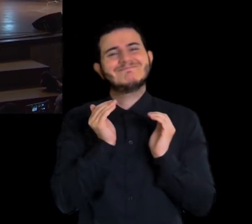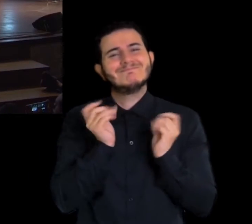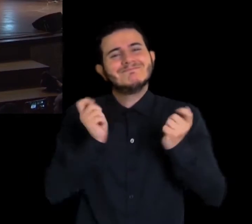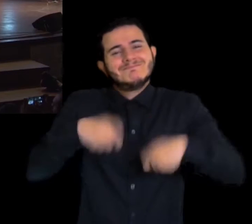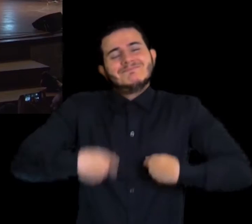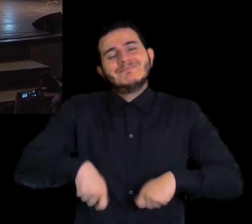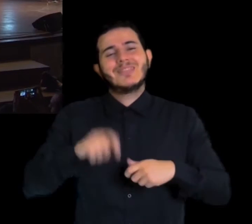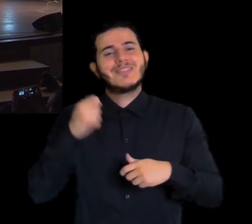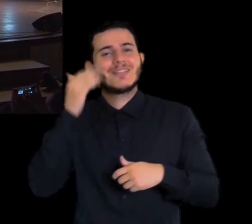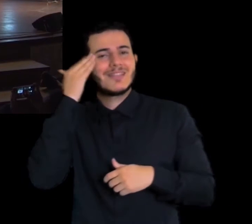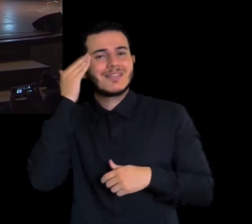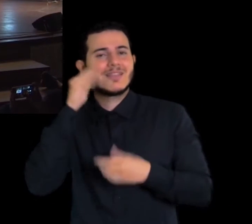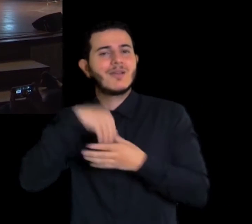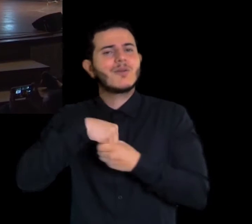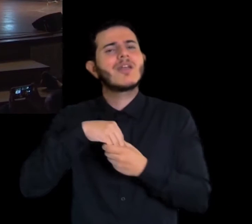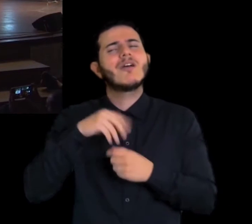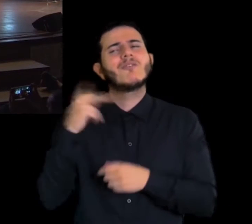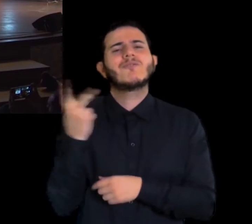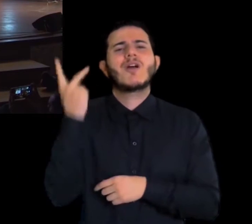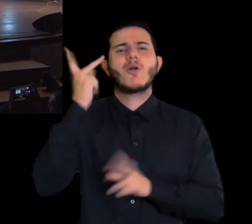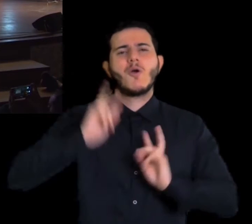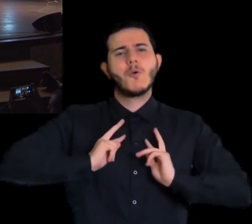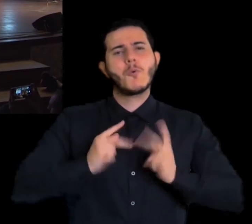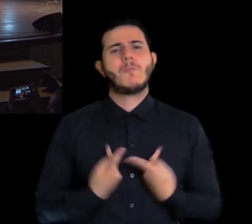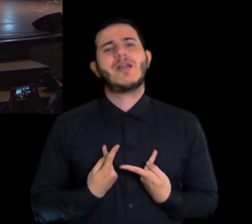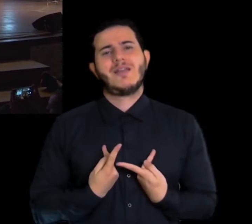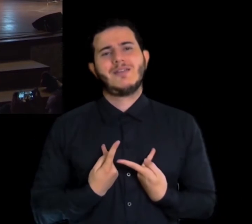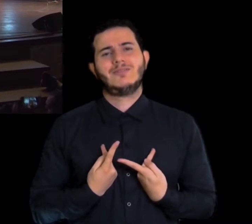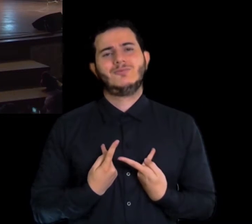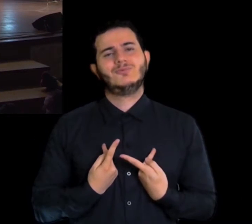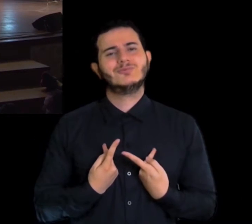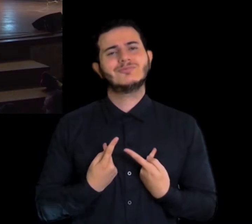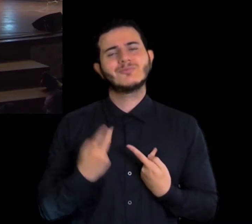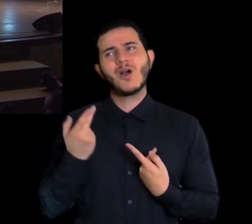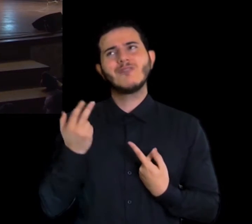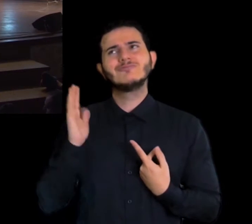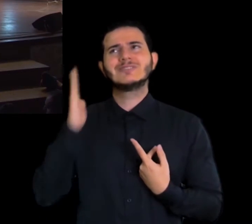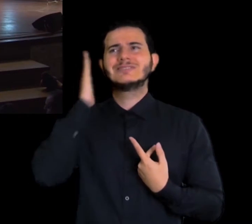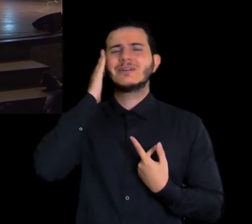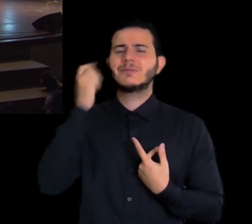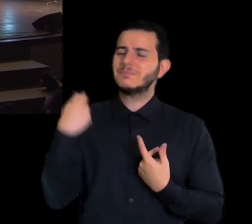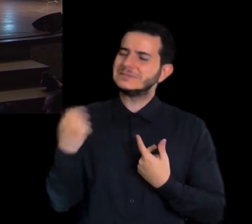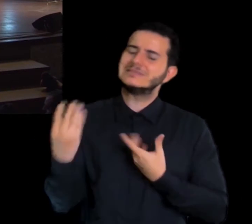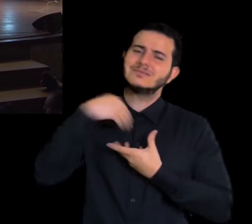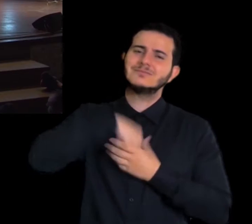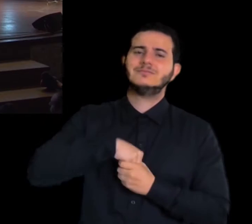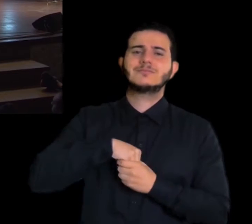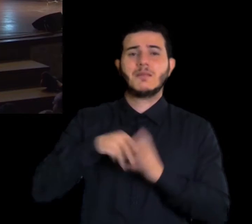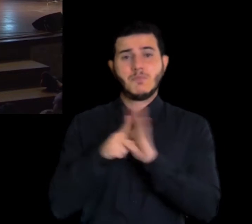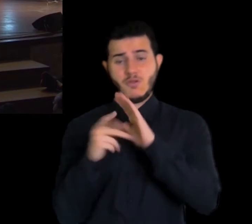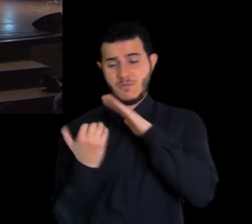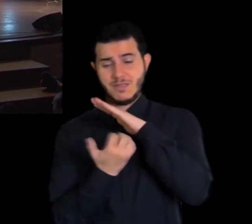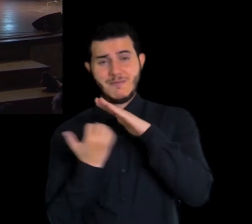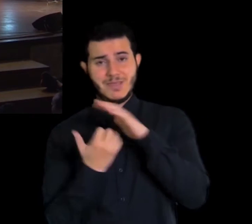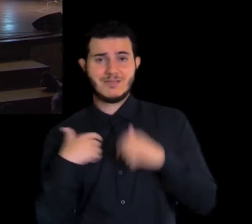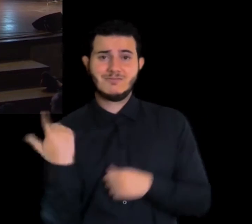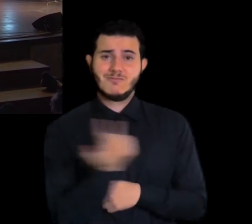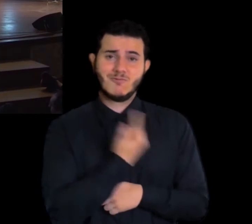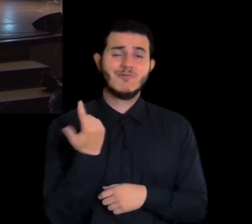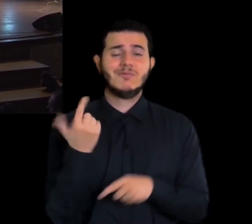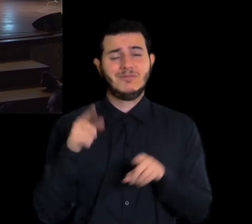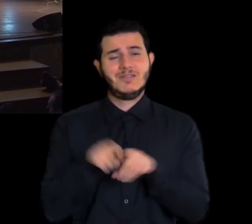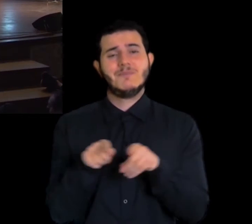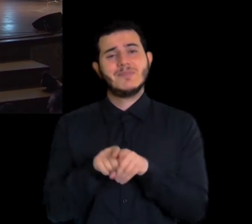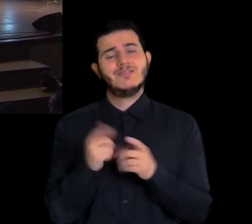respeitando o outro, né? Isso são valores humanos, não são valores corporativos, né? A gente precisa trazer isso, porque o que é uma empresa além de gente,